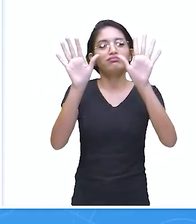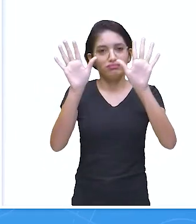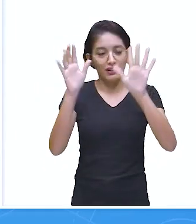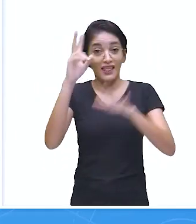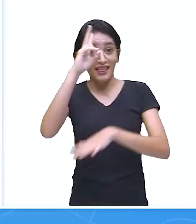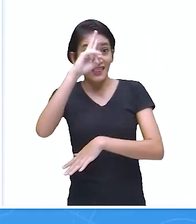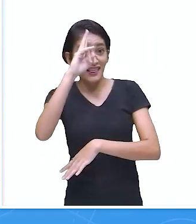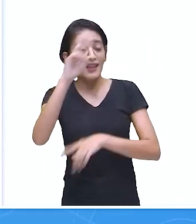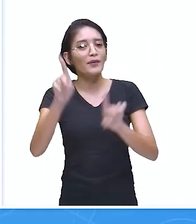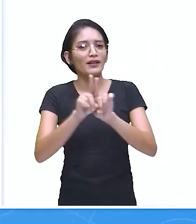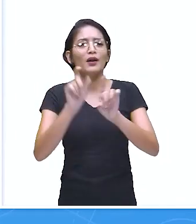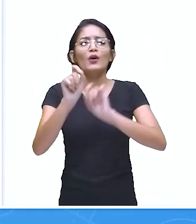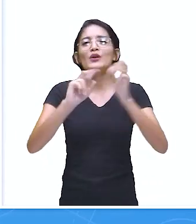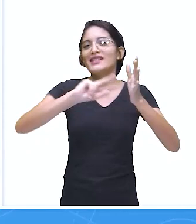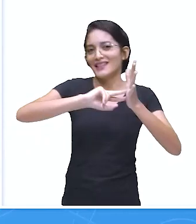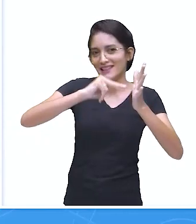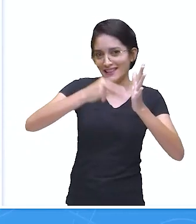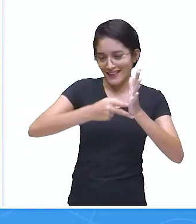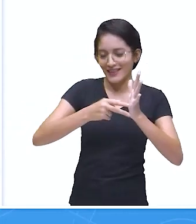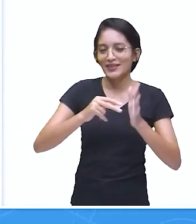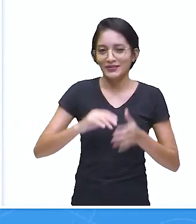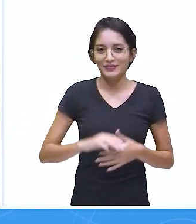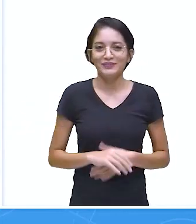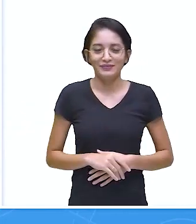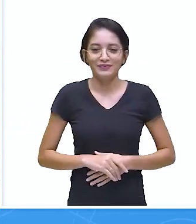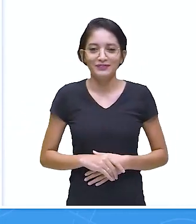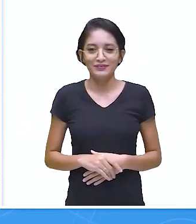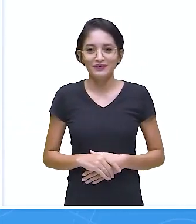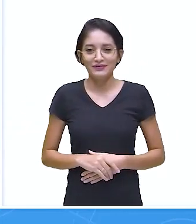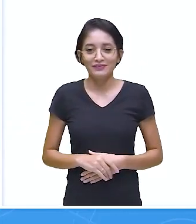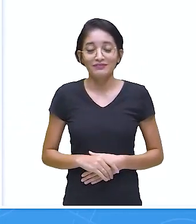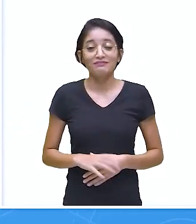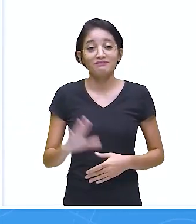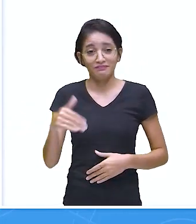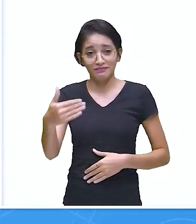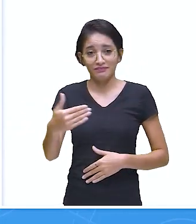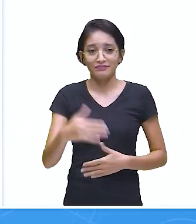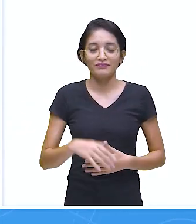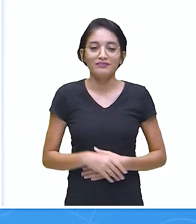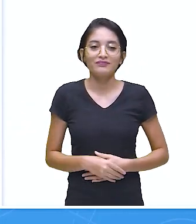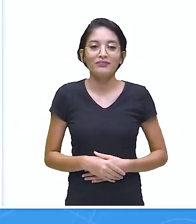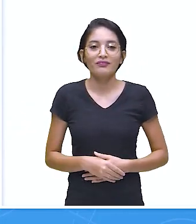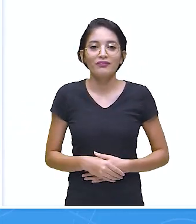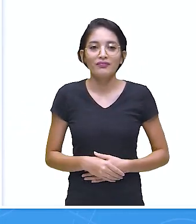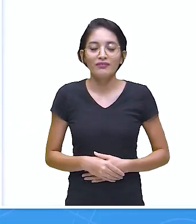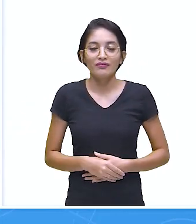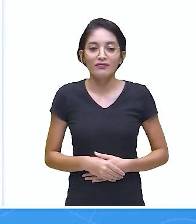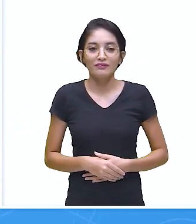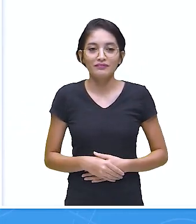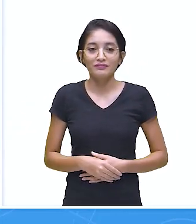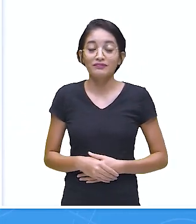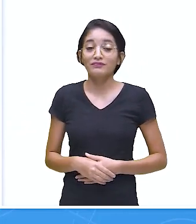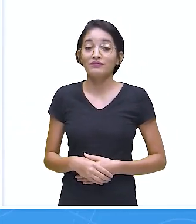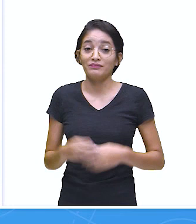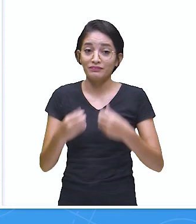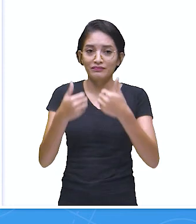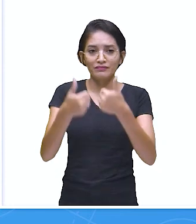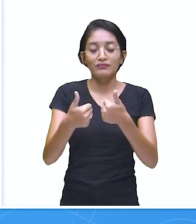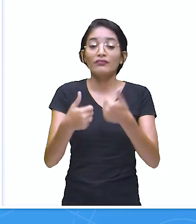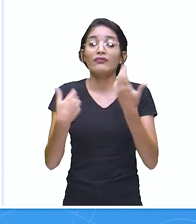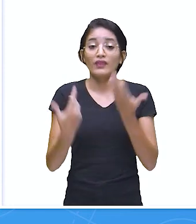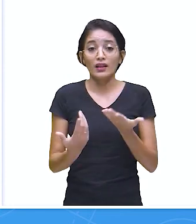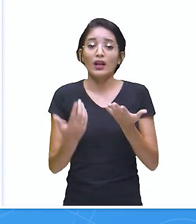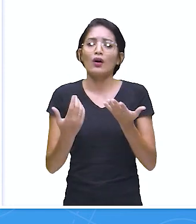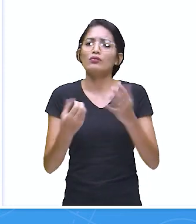e lembrar o que é uma linguagem verbal e uma linguagem não verbal. Prosseguindo, olha só. Muito bem, então olha só, o cartoon